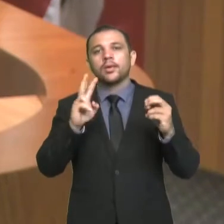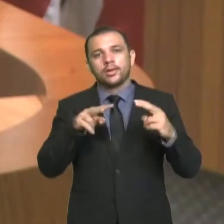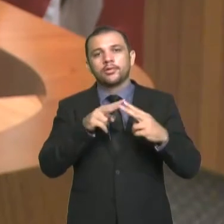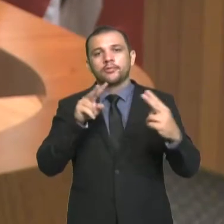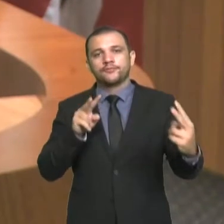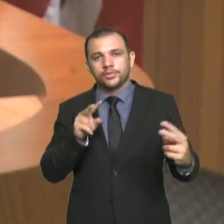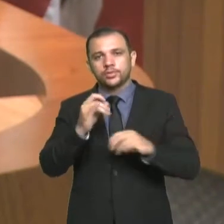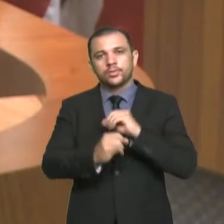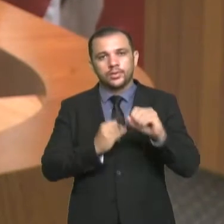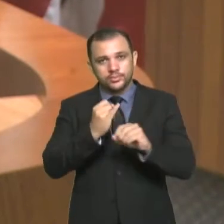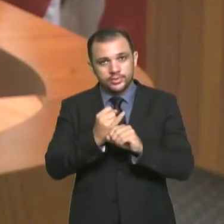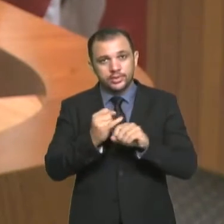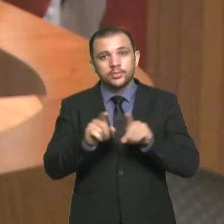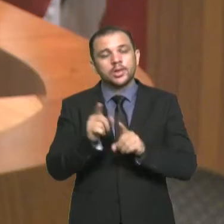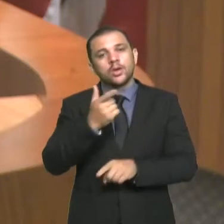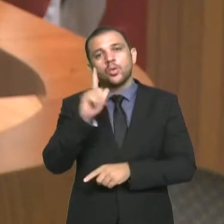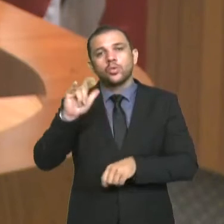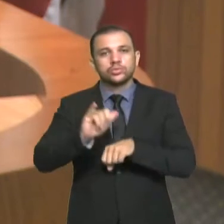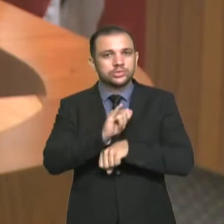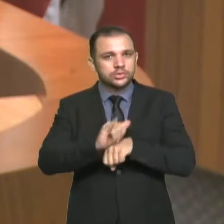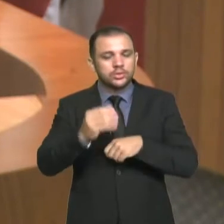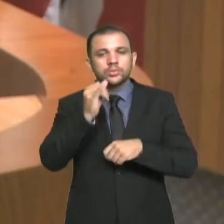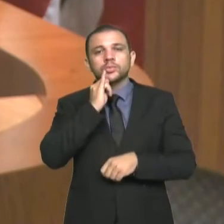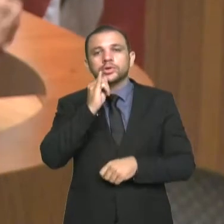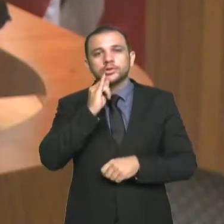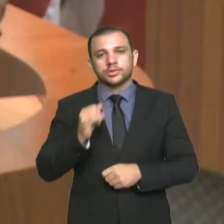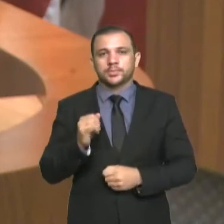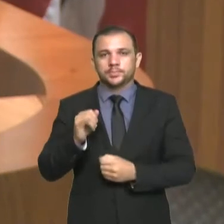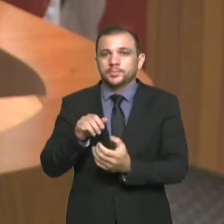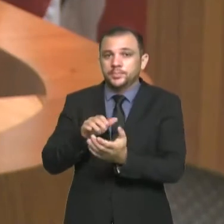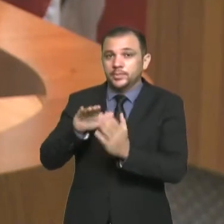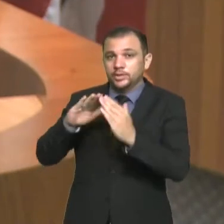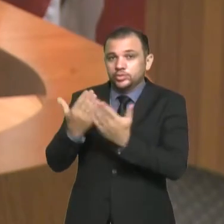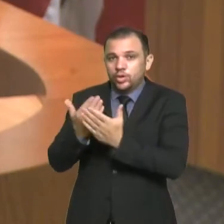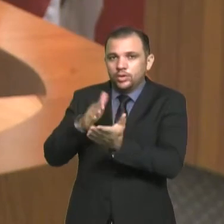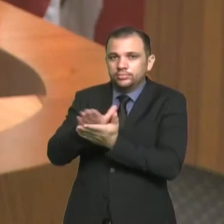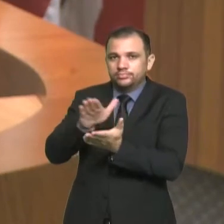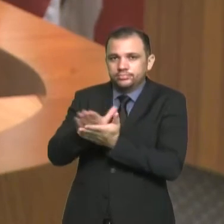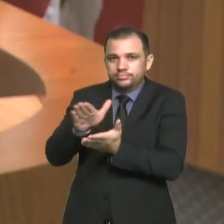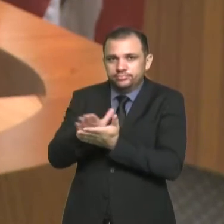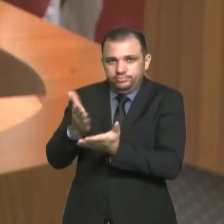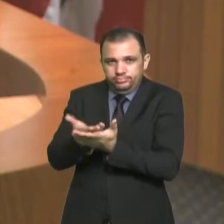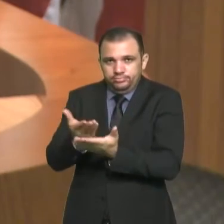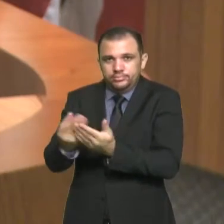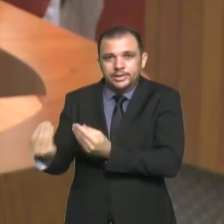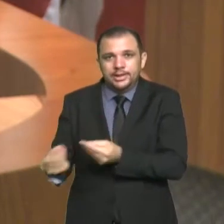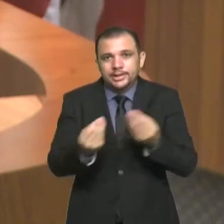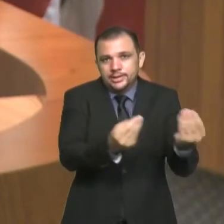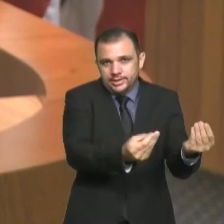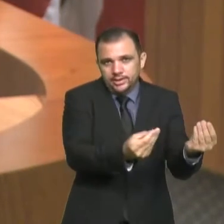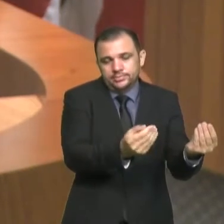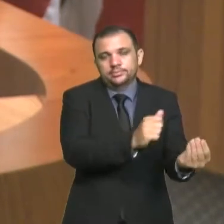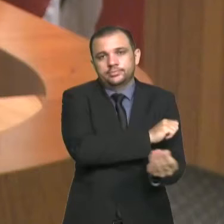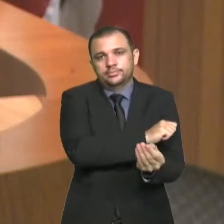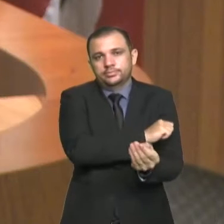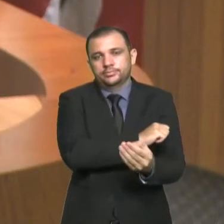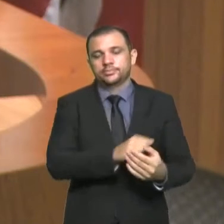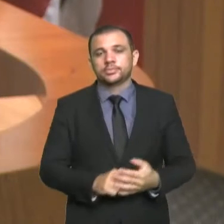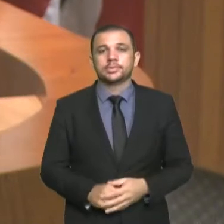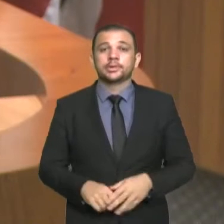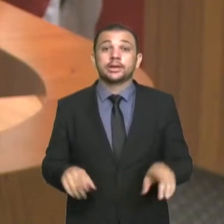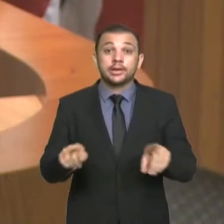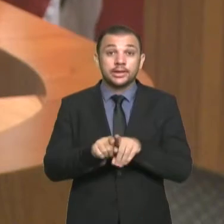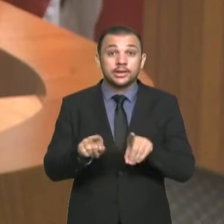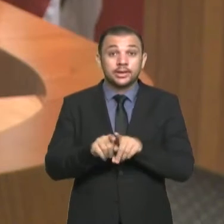outros meios, como a entrega de aulas de forma impressa aos alunos. Na própria matéria, veiculada